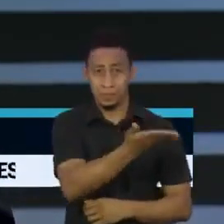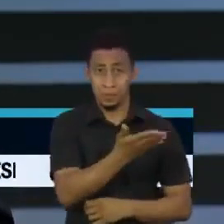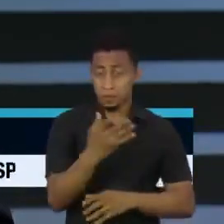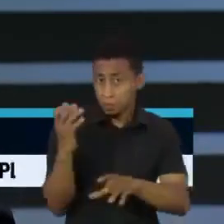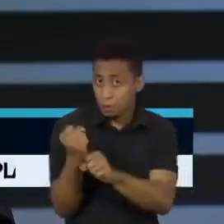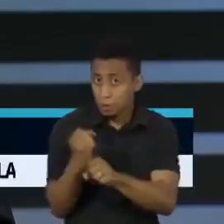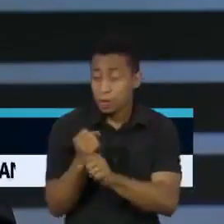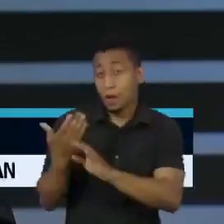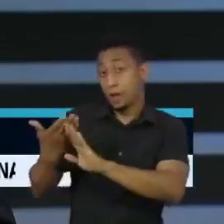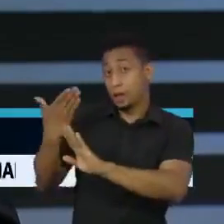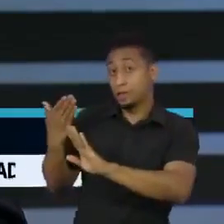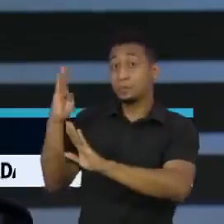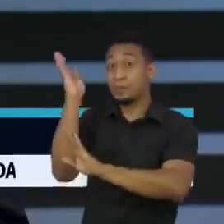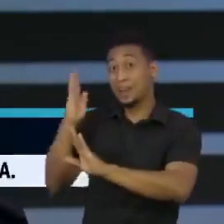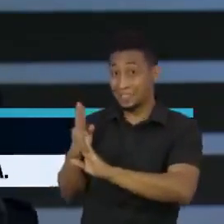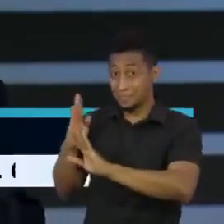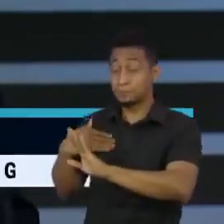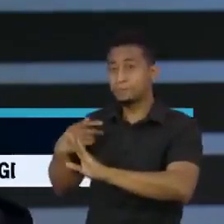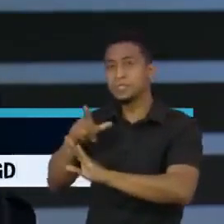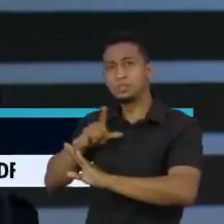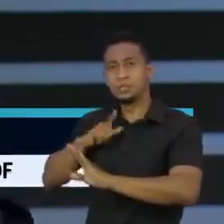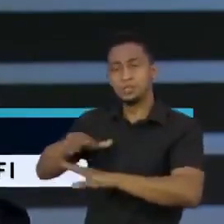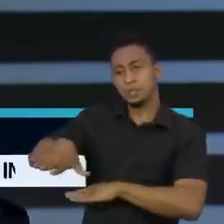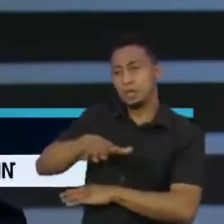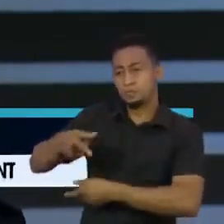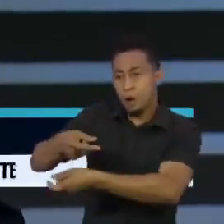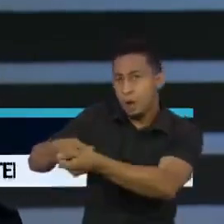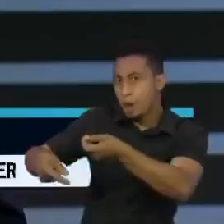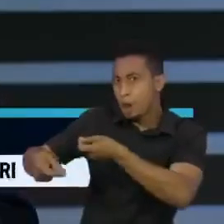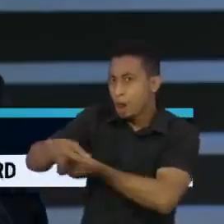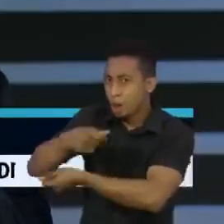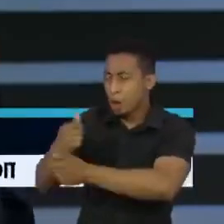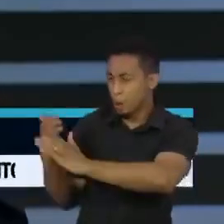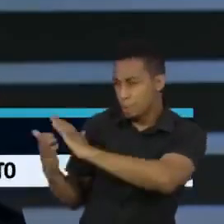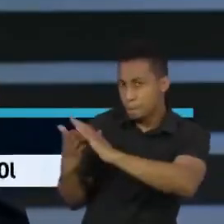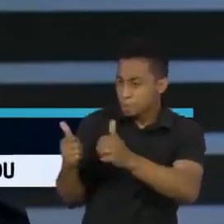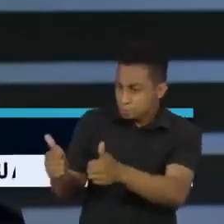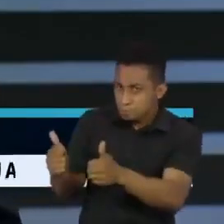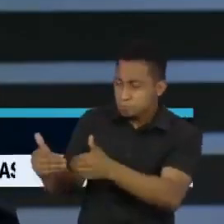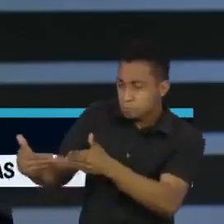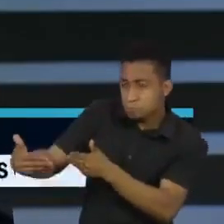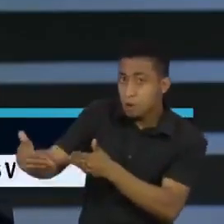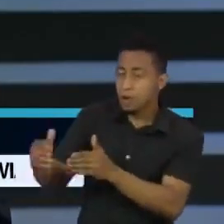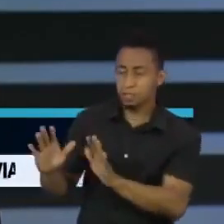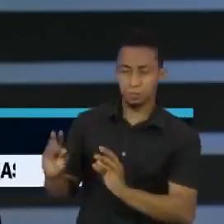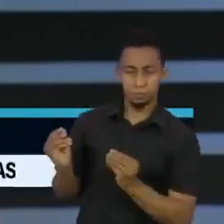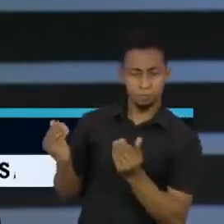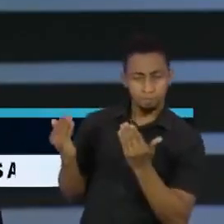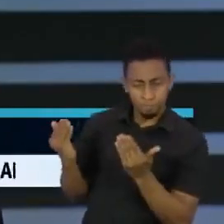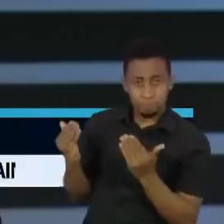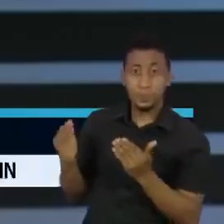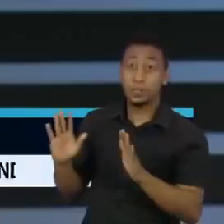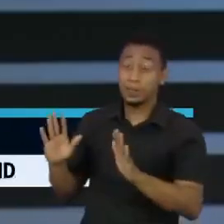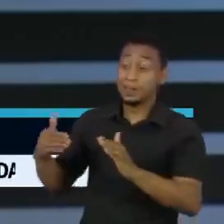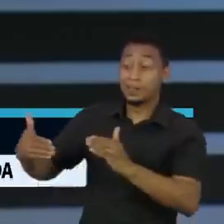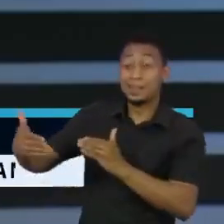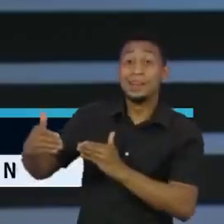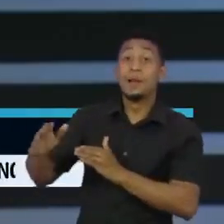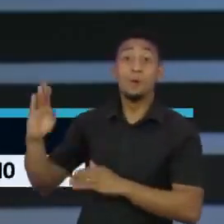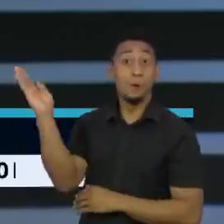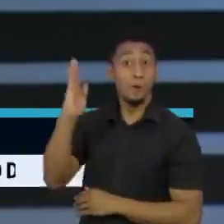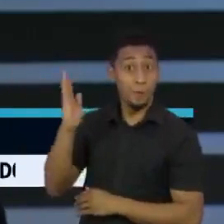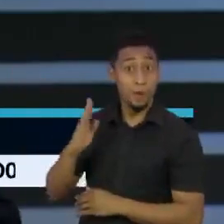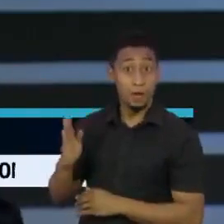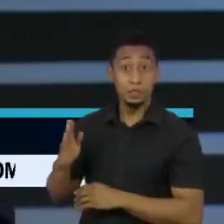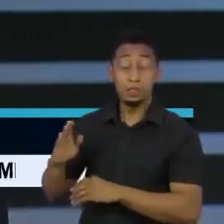ativo que o Brasil tinha lá atrás que era uma certa solidez das instituições que era menos questionável é isso permite que o Brasil